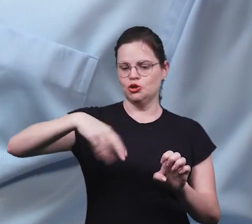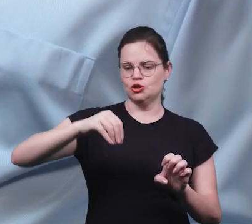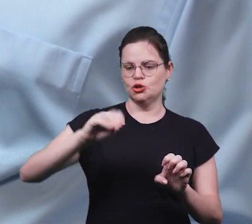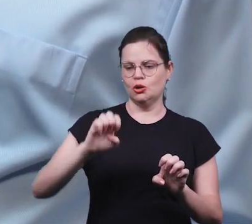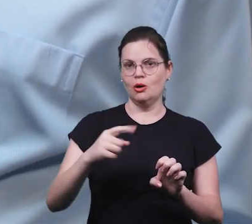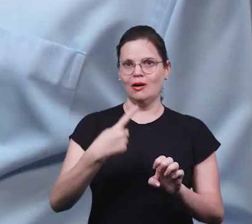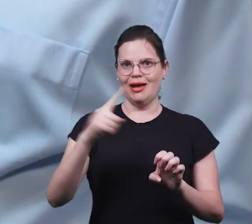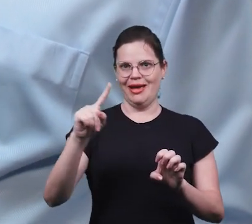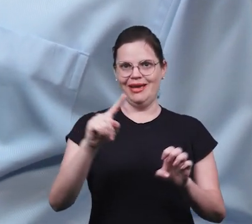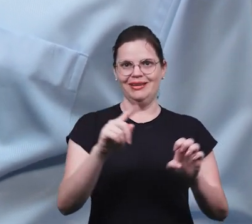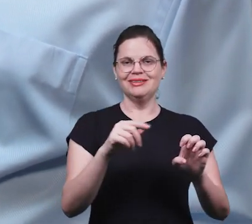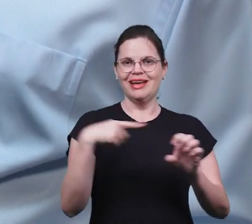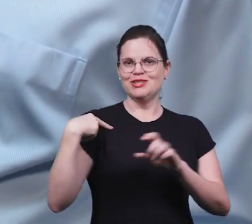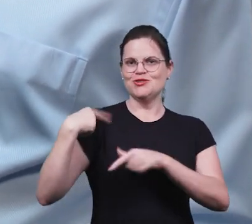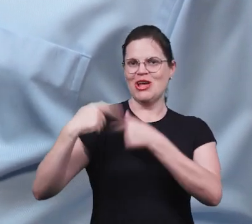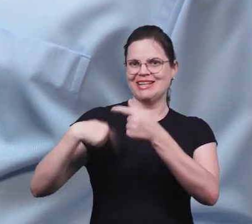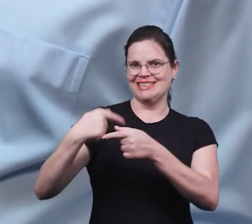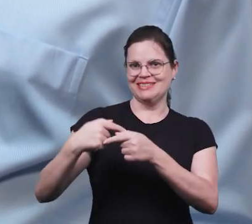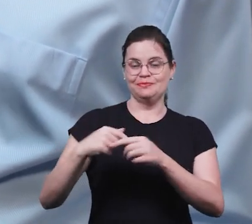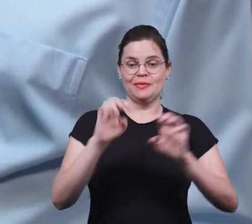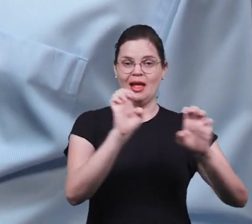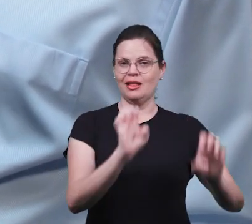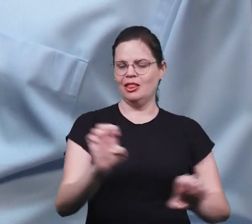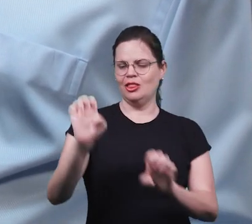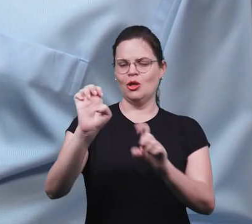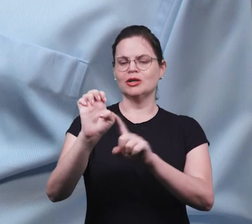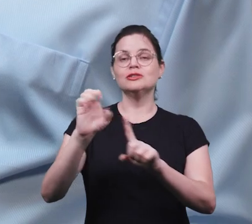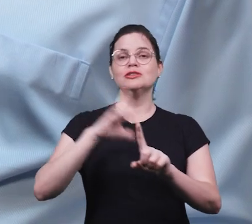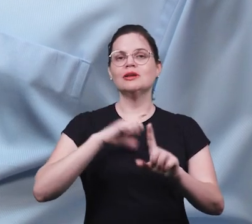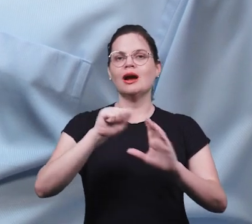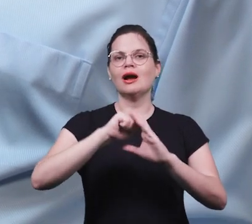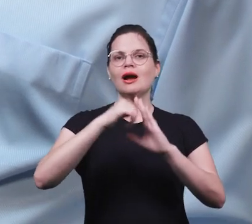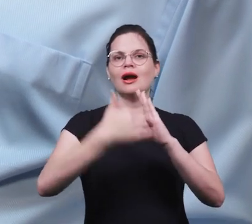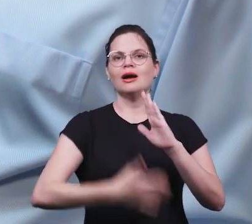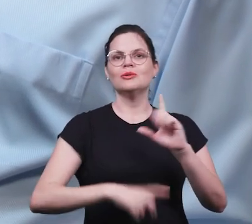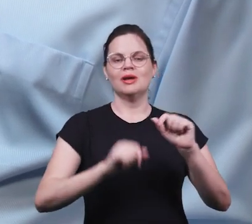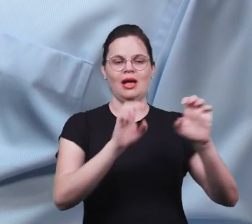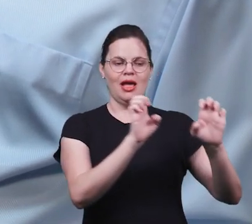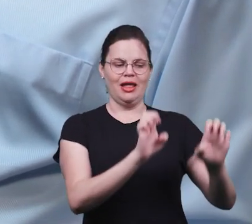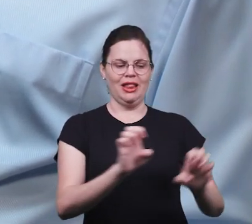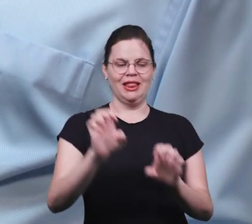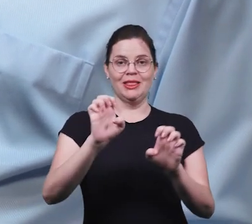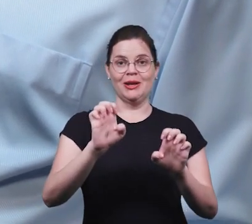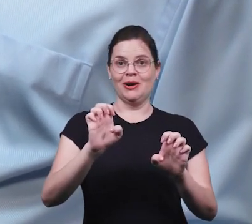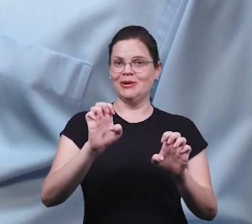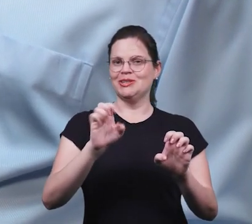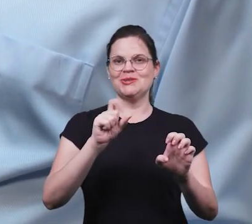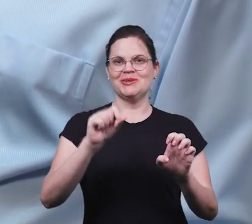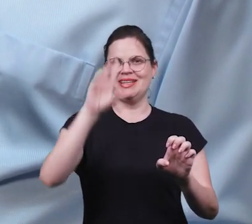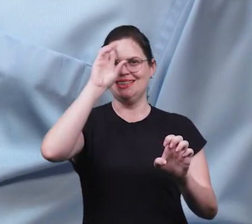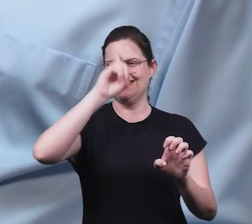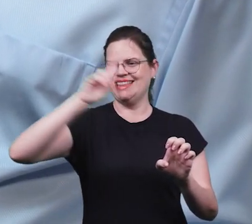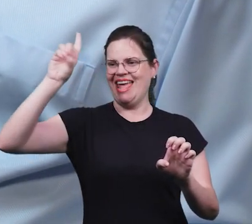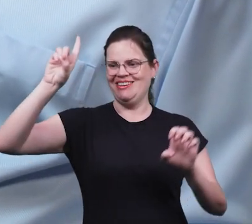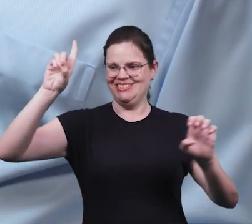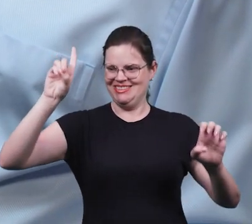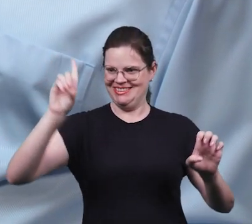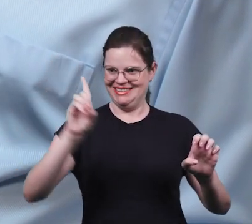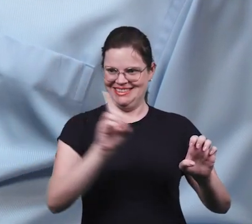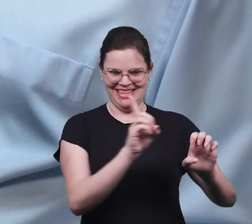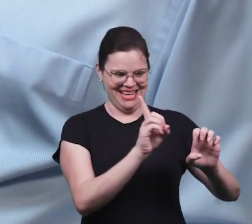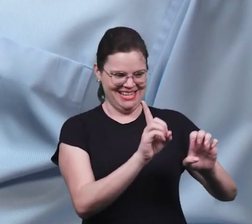filho de Escarlata, né? E Enoque tinha uma característica interessante. A Bíblia diz assim: e andou Enoque com Deus, e Deus